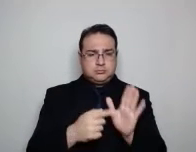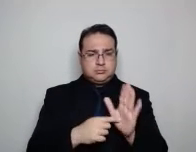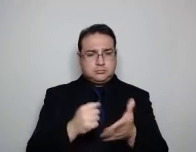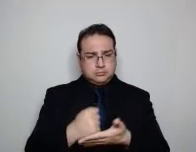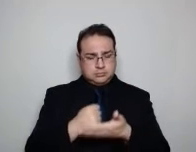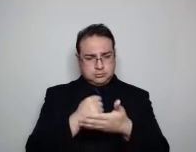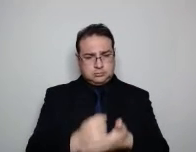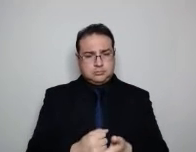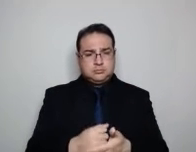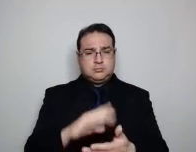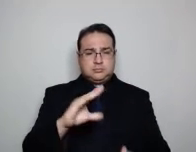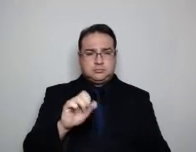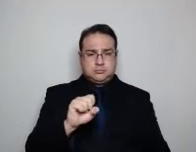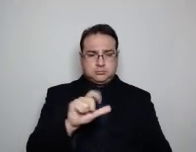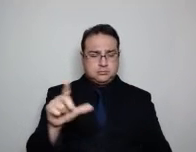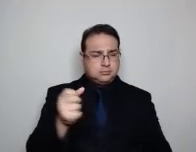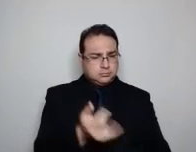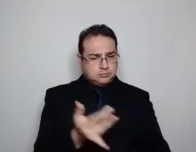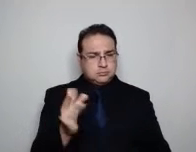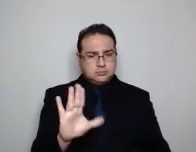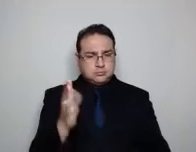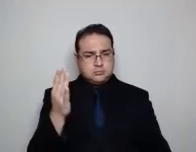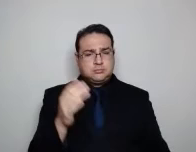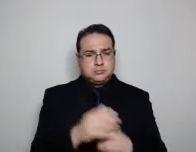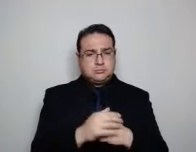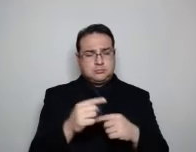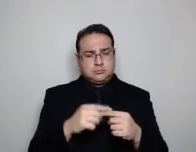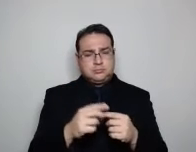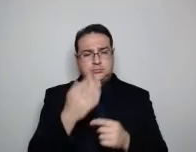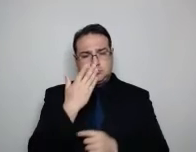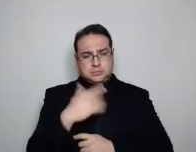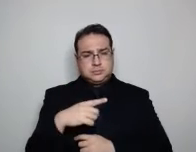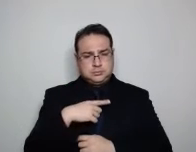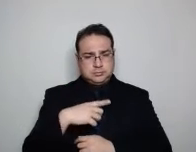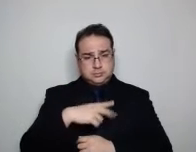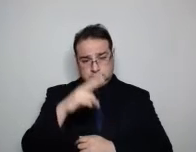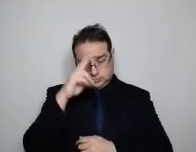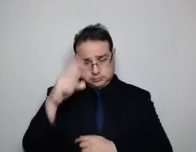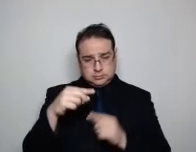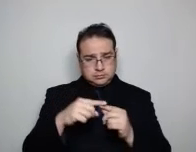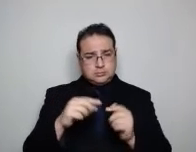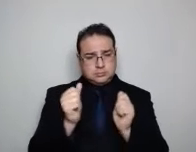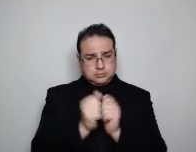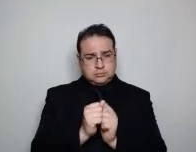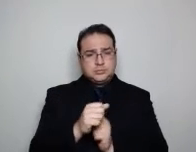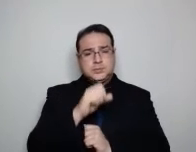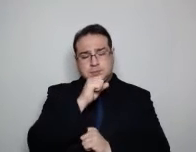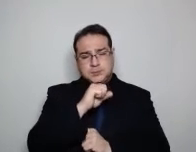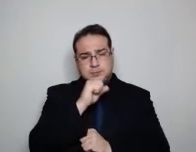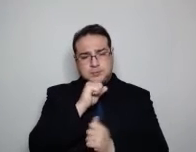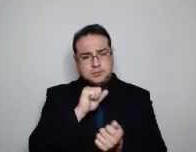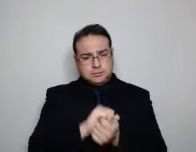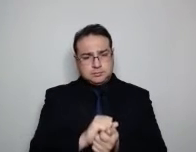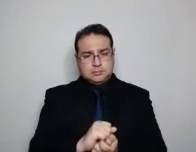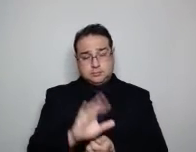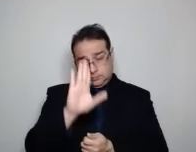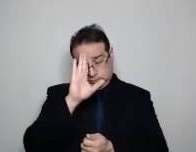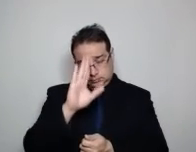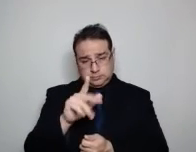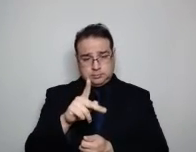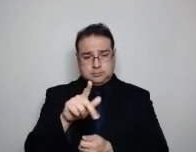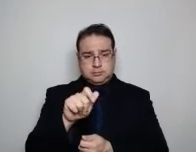para o casal em diversas circunstâncias. Essas crianças possuem fortes vínculos afetivos com os avós, principalmente os avós paternos,